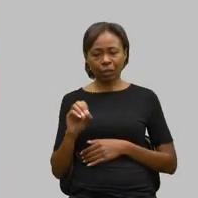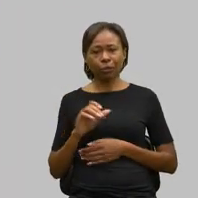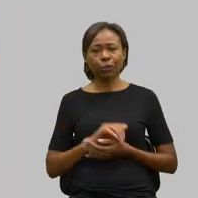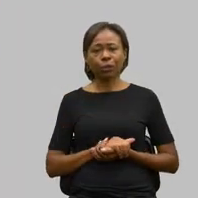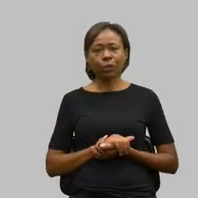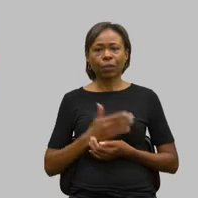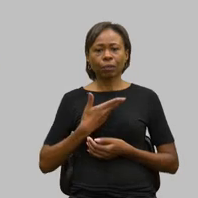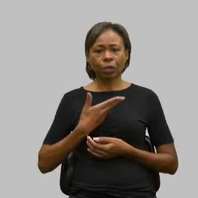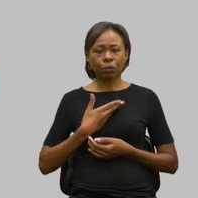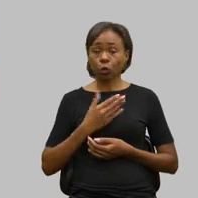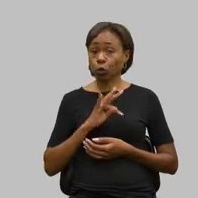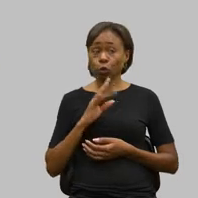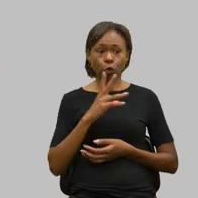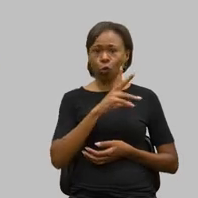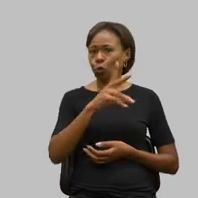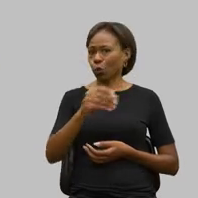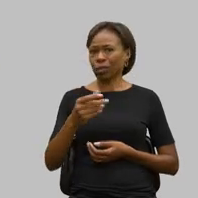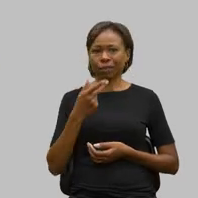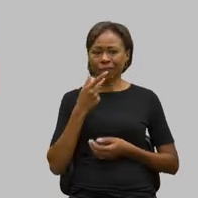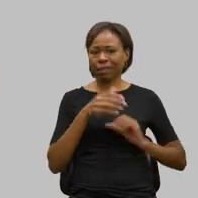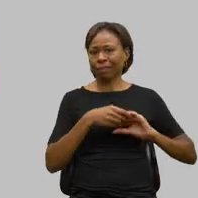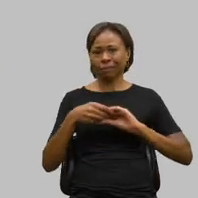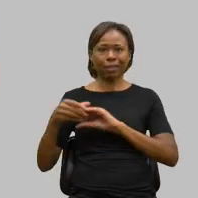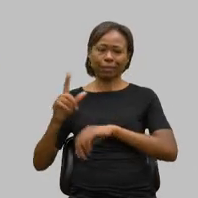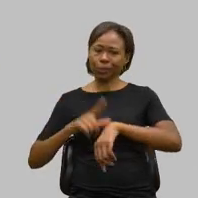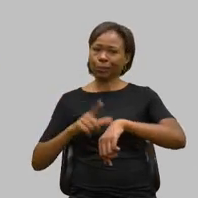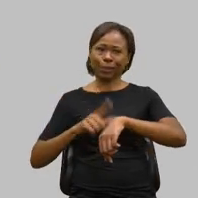não vou cumprimentar todos senão meu tempo vai acabar. É isso aí.